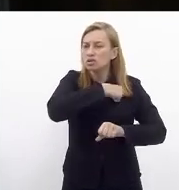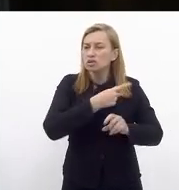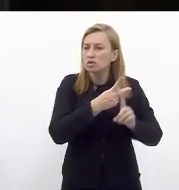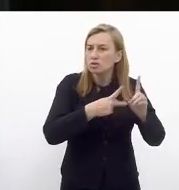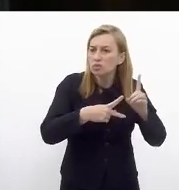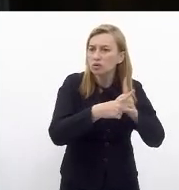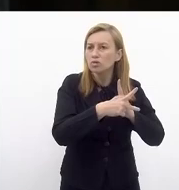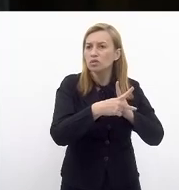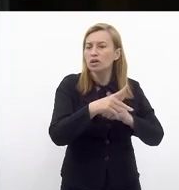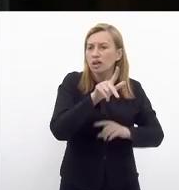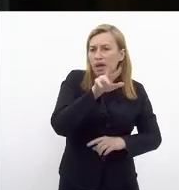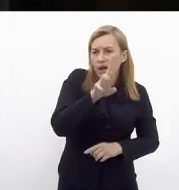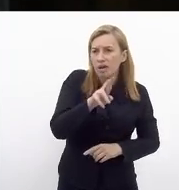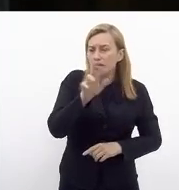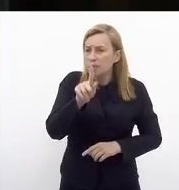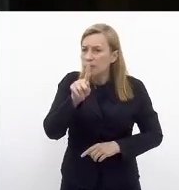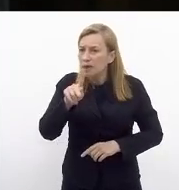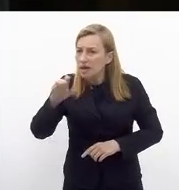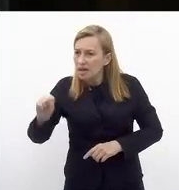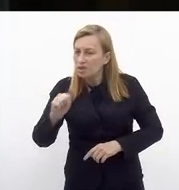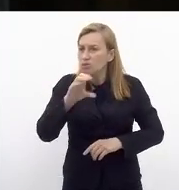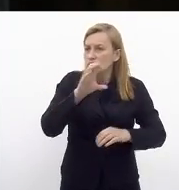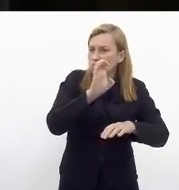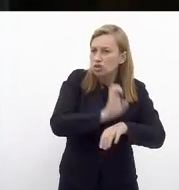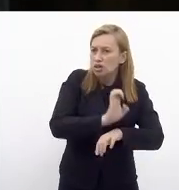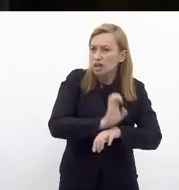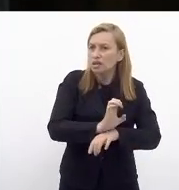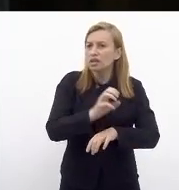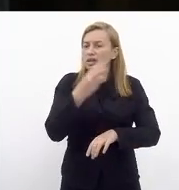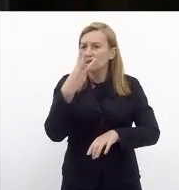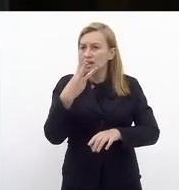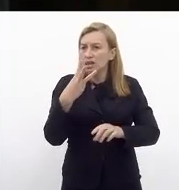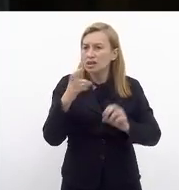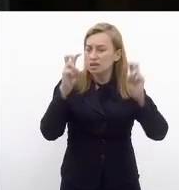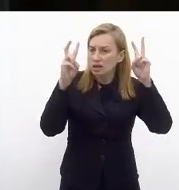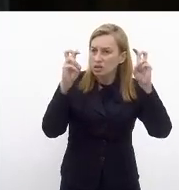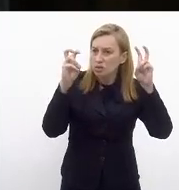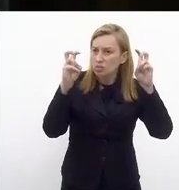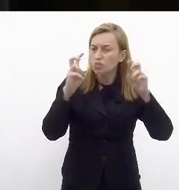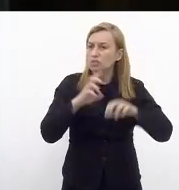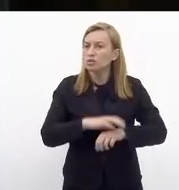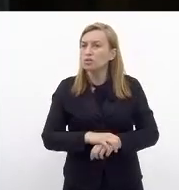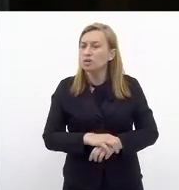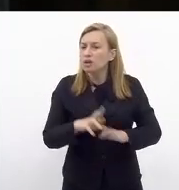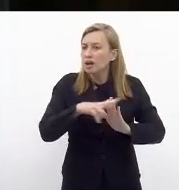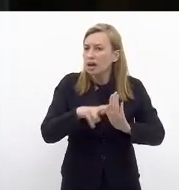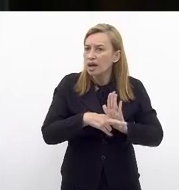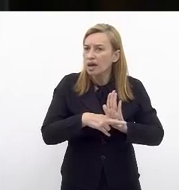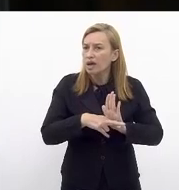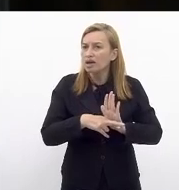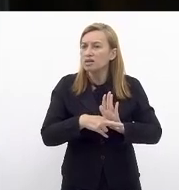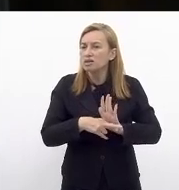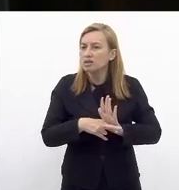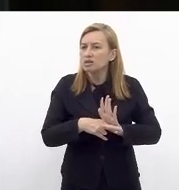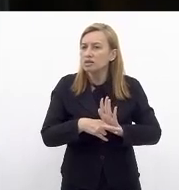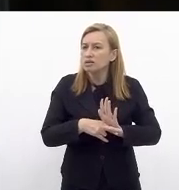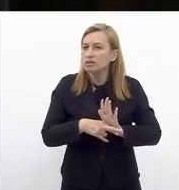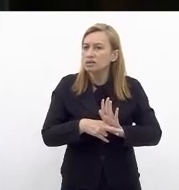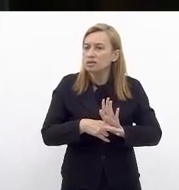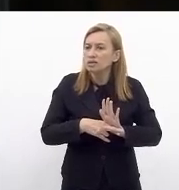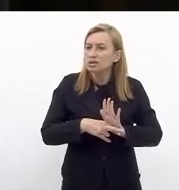social rpps do estado de pelo menos três das seguintes regras previdenciárias